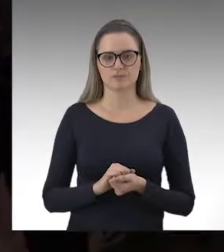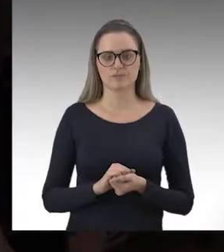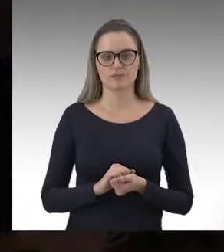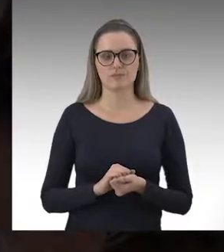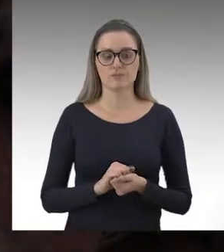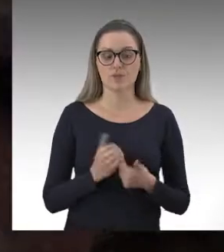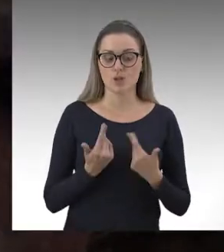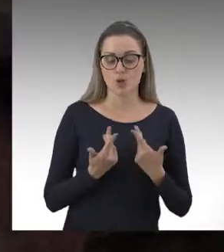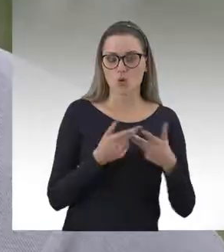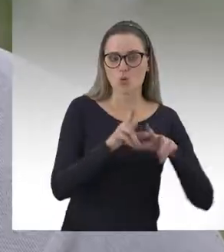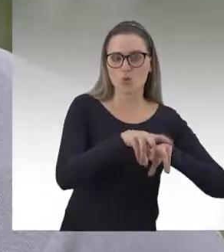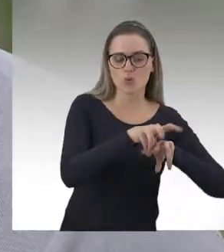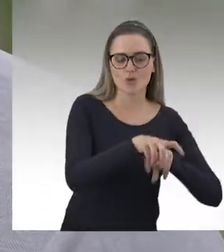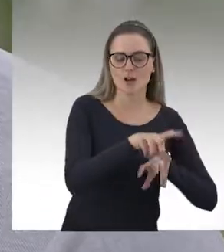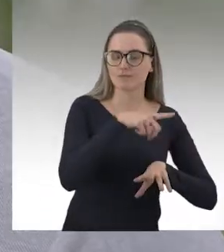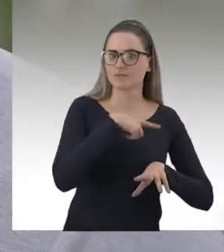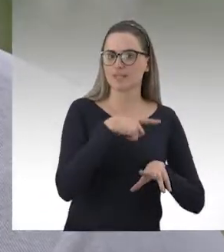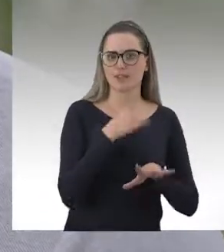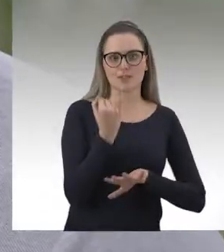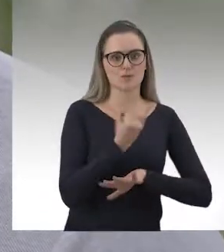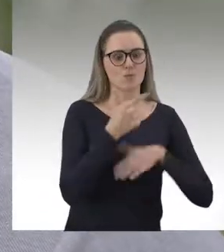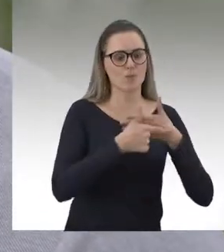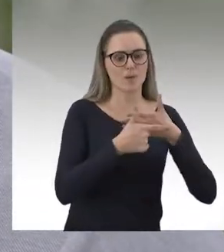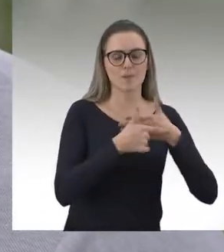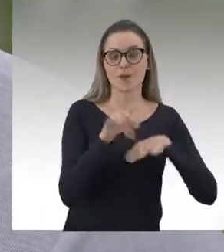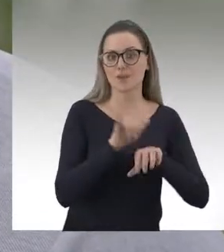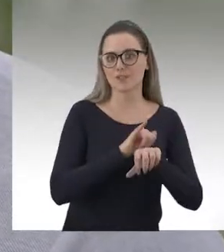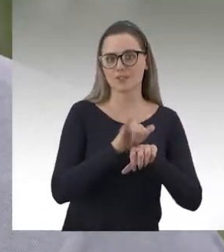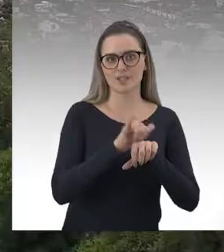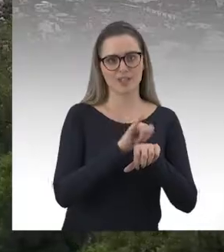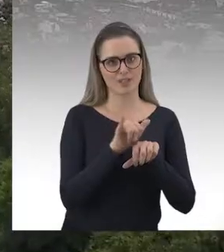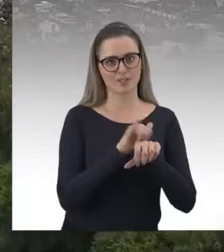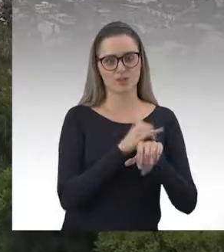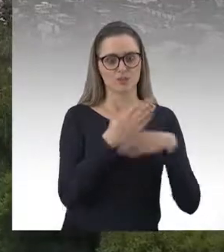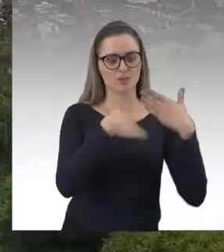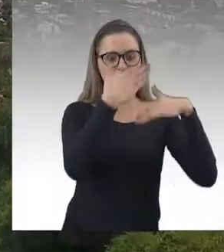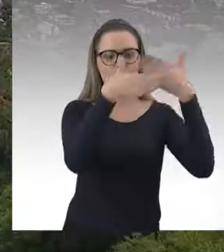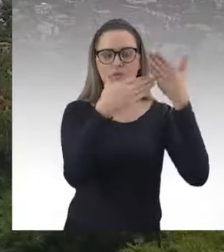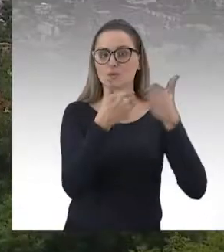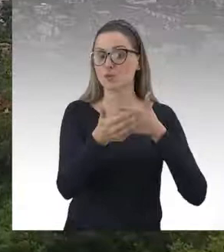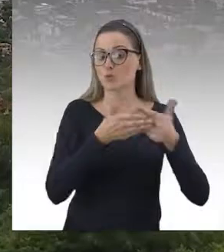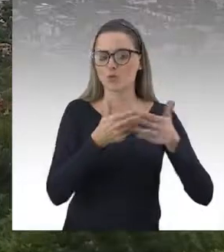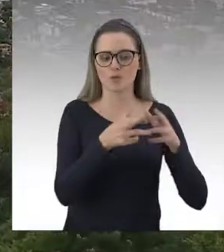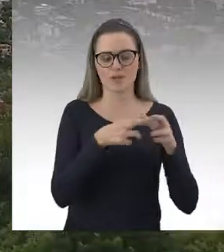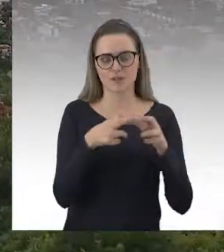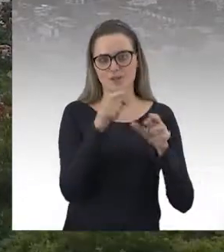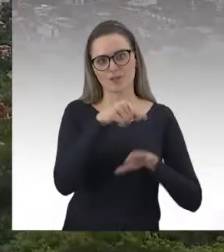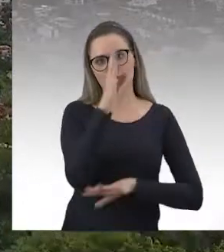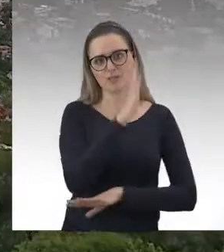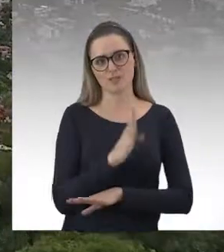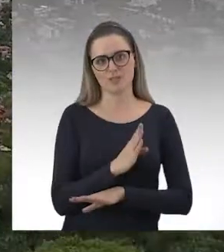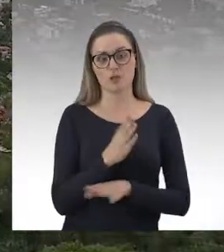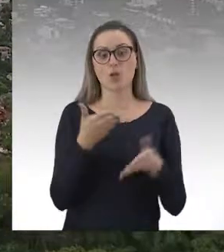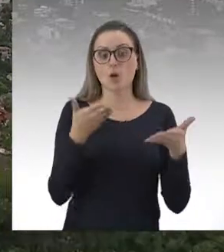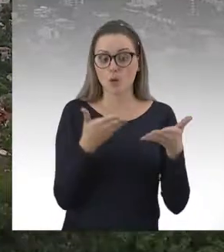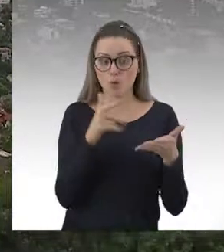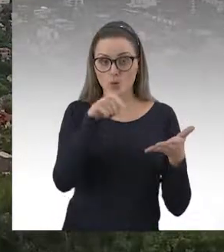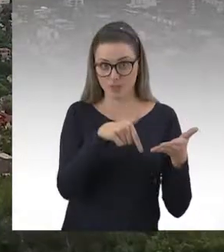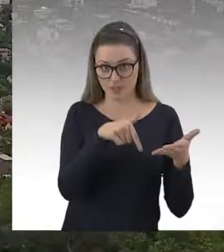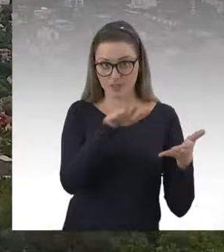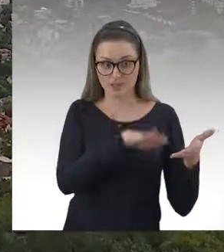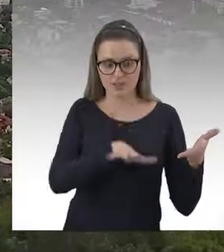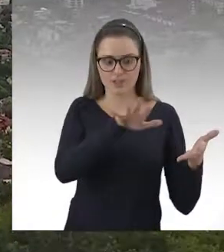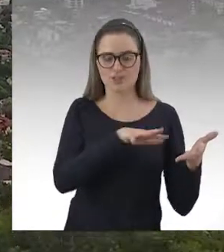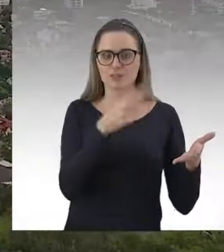Porque o rural, ela tem uma importância estratégica no desenvolvimento de qualquer região brasileira. E aqui na nossa região, hoje 35% da